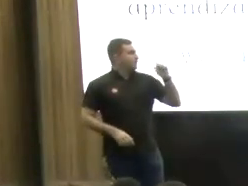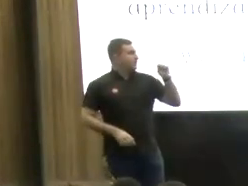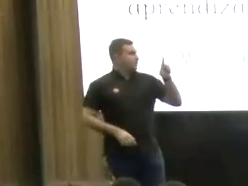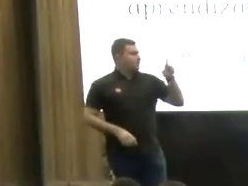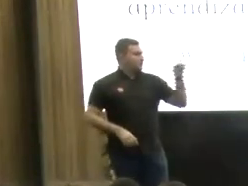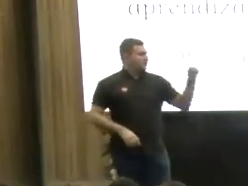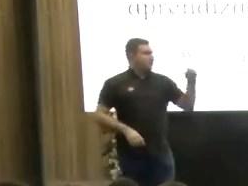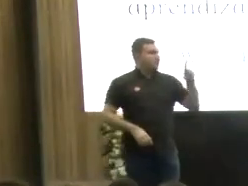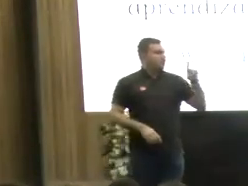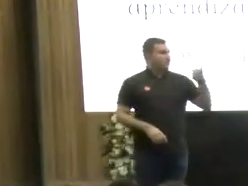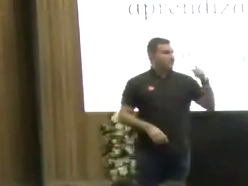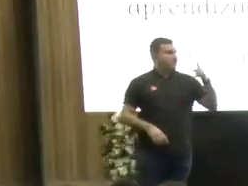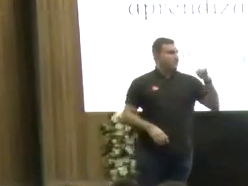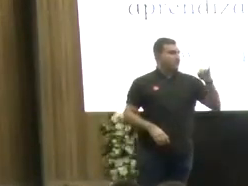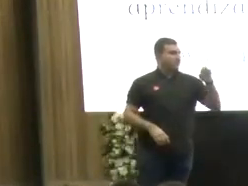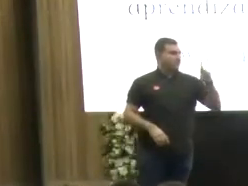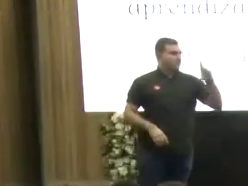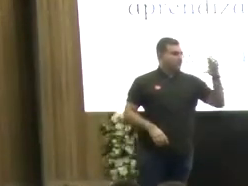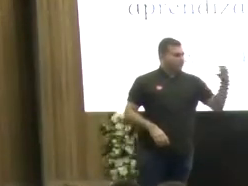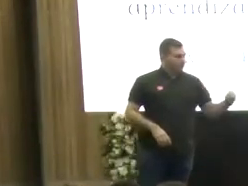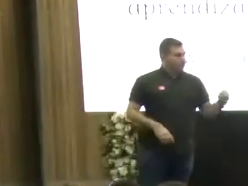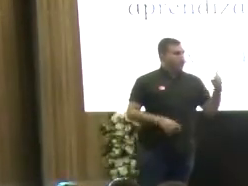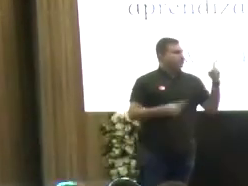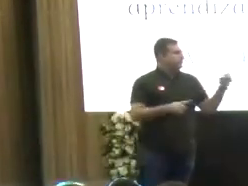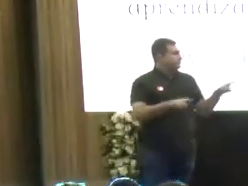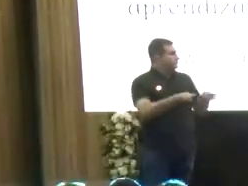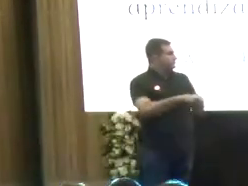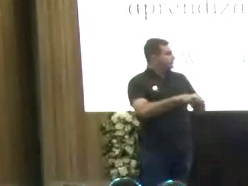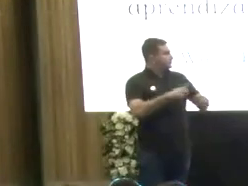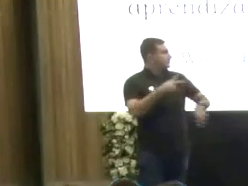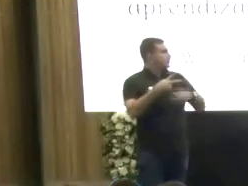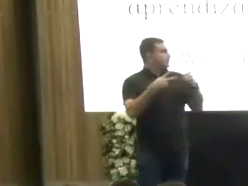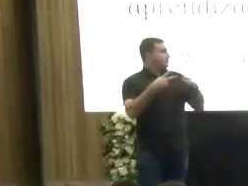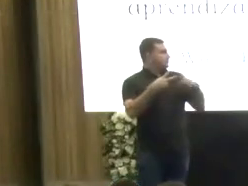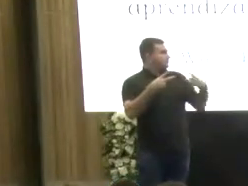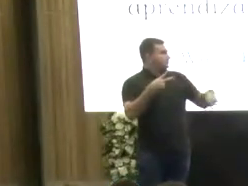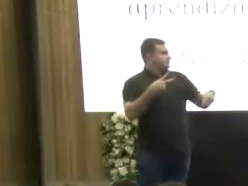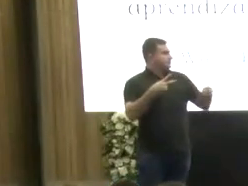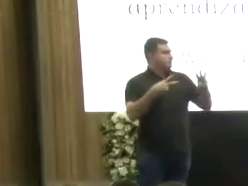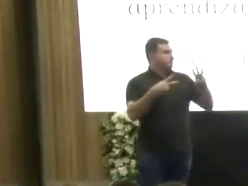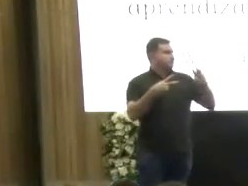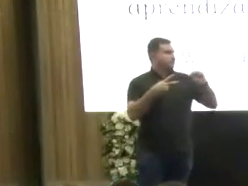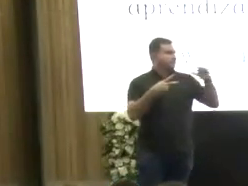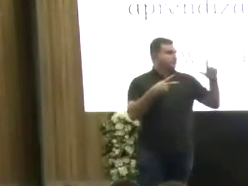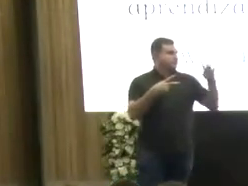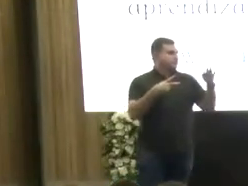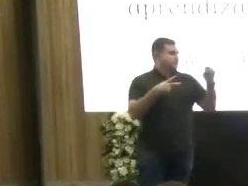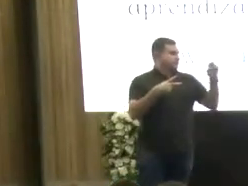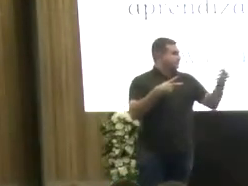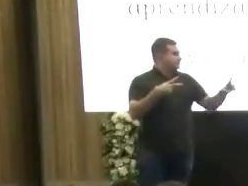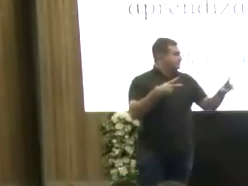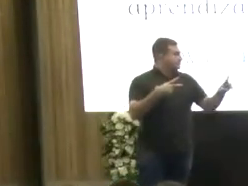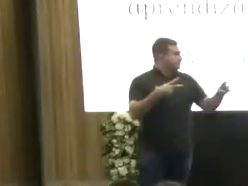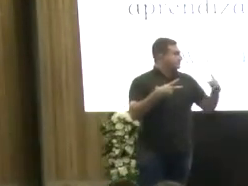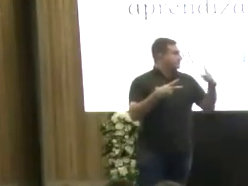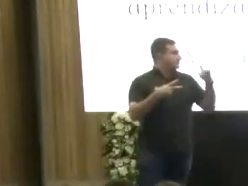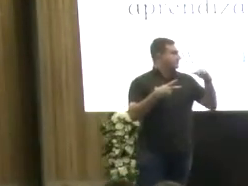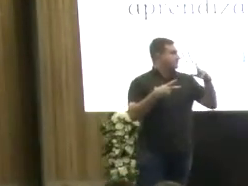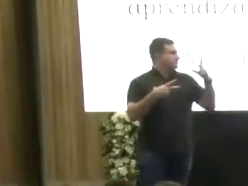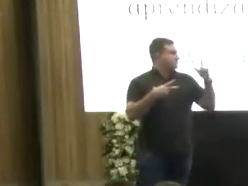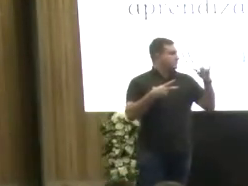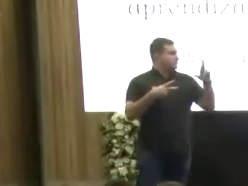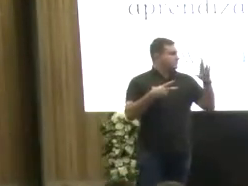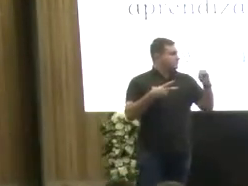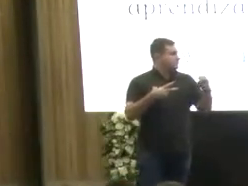já vir ao palco, e o professor Walter Pinheiro Barbosa Júnior, a professora da USP e o